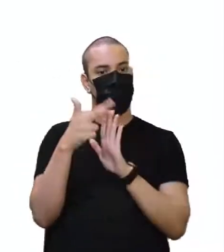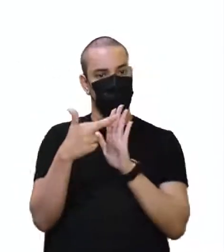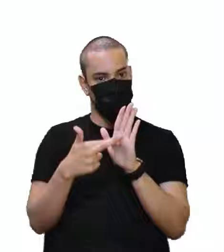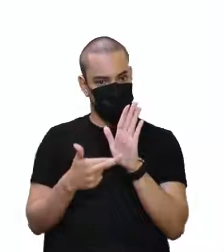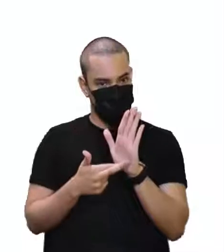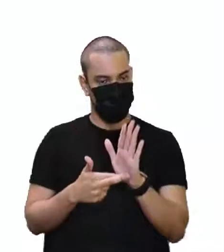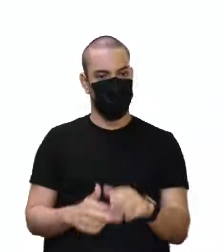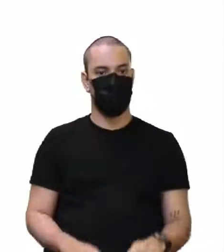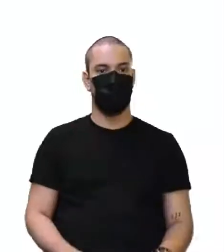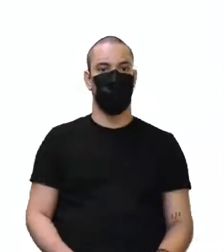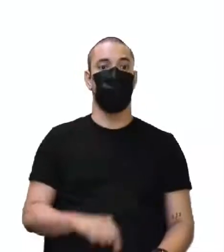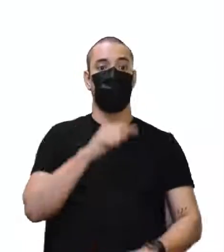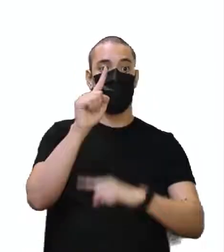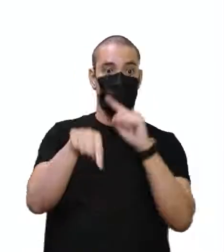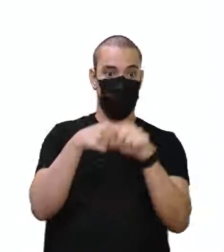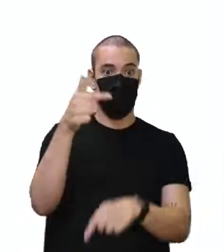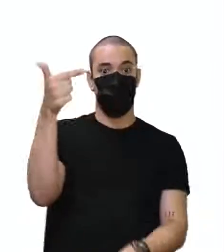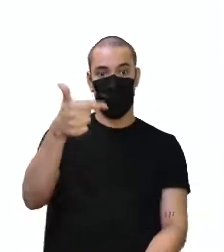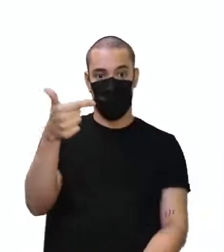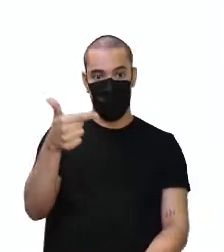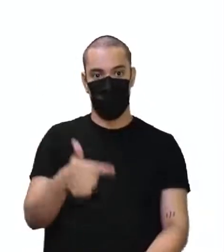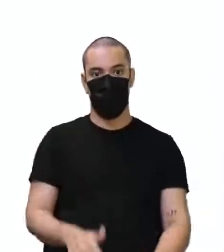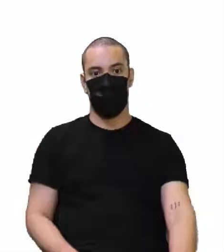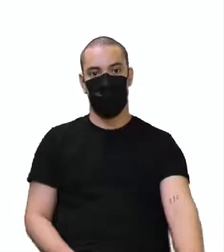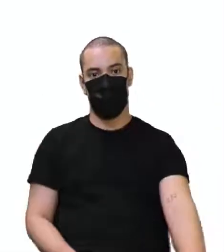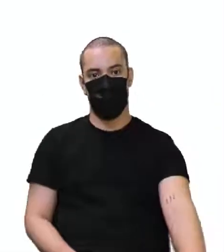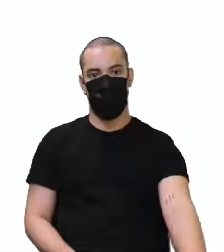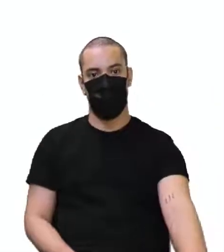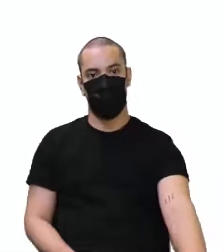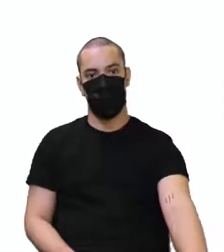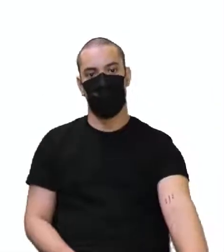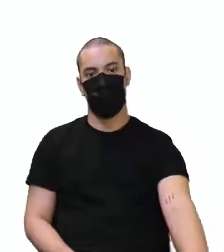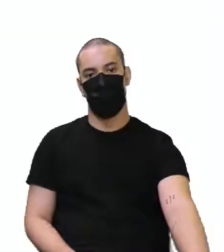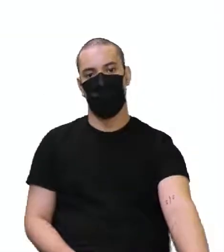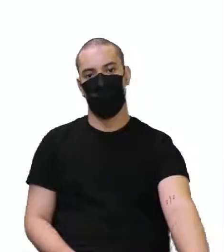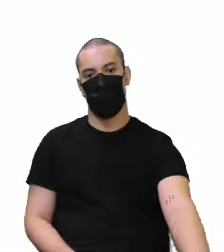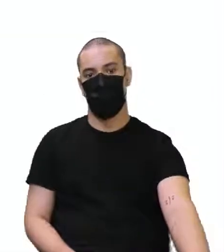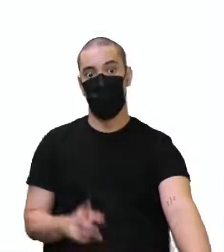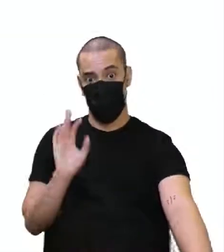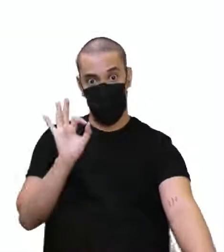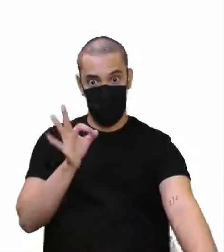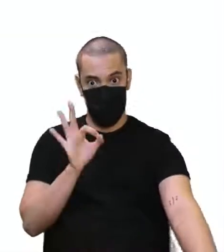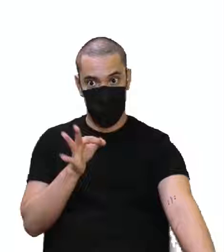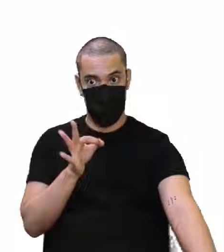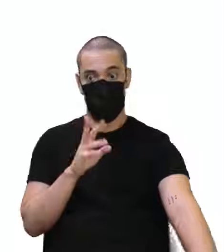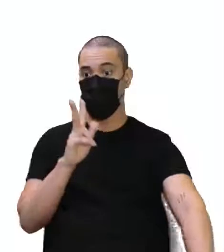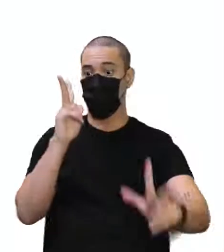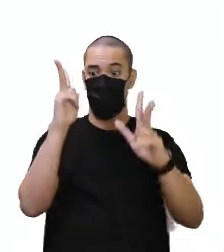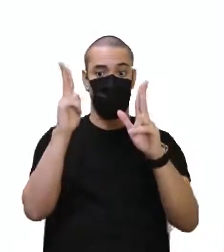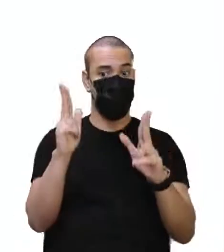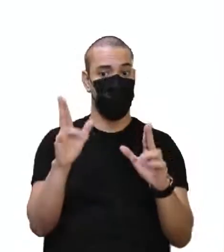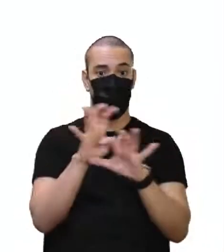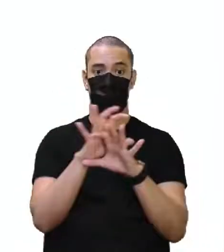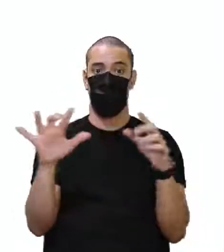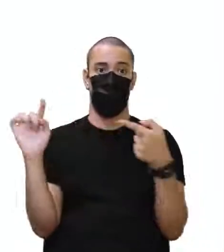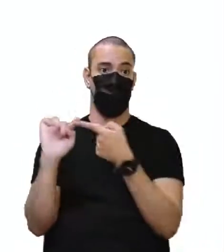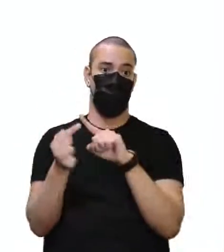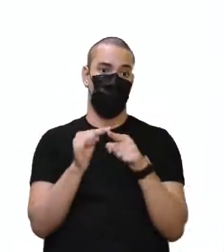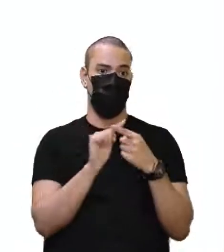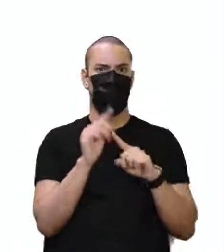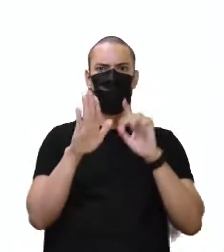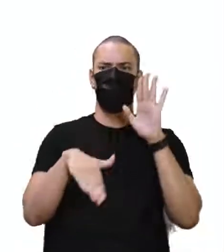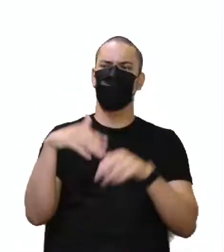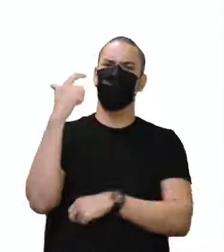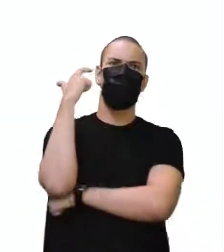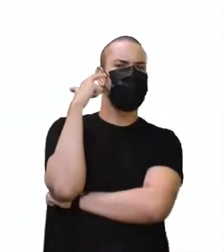São esses dois primeiros. Aí depois o segundo V com outro Rzão e o mesmo. Exatamente. Então eles vêm dessa combinação, que às vezes o aluno